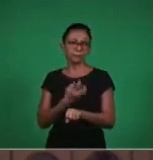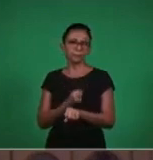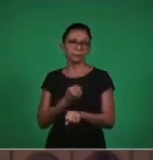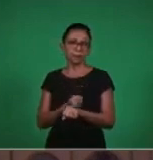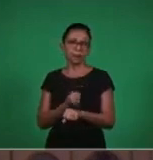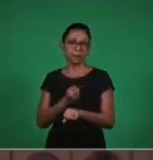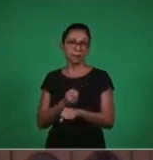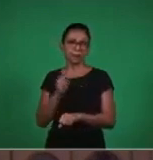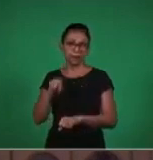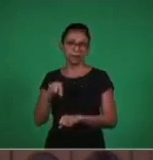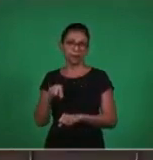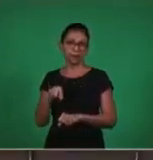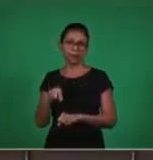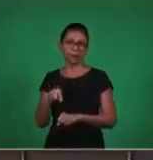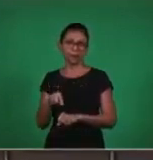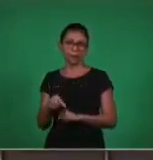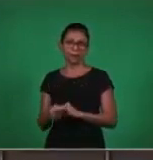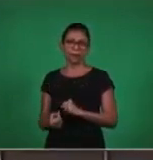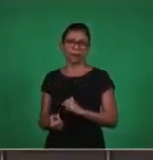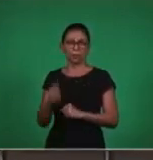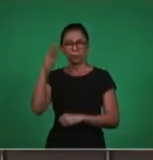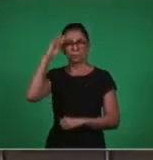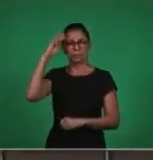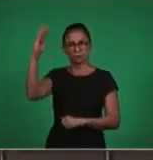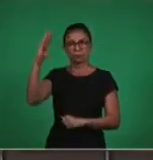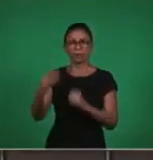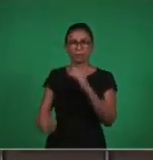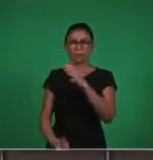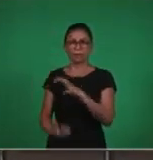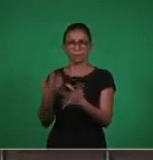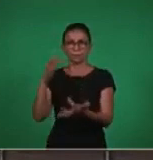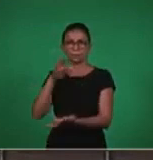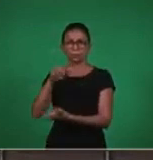gente. Os que estão de acordo para levantar a mão aqui.